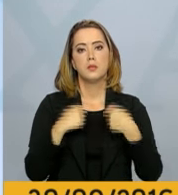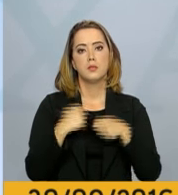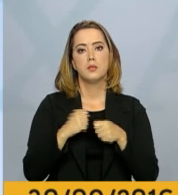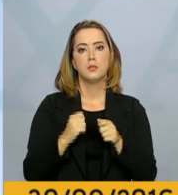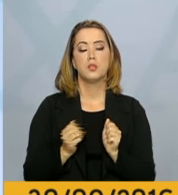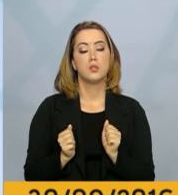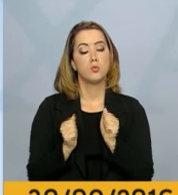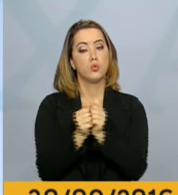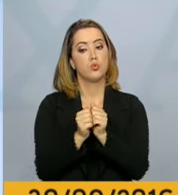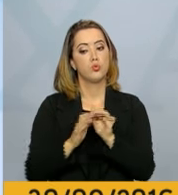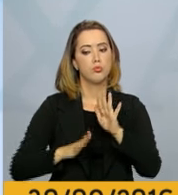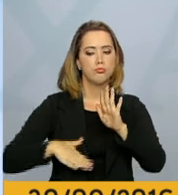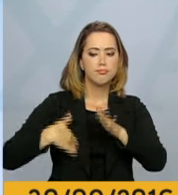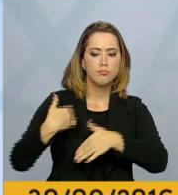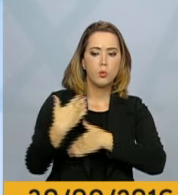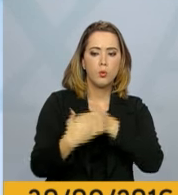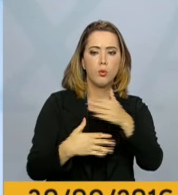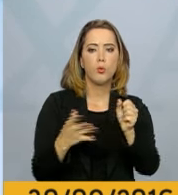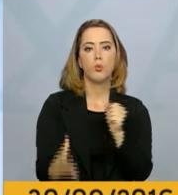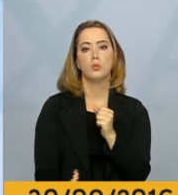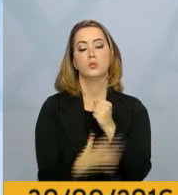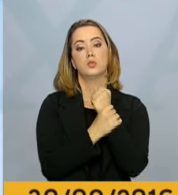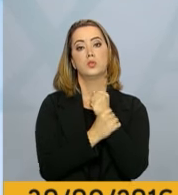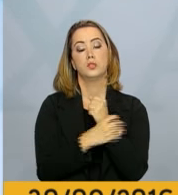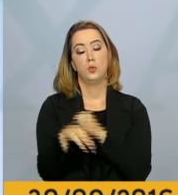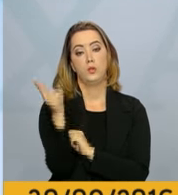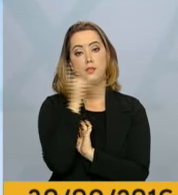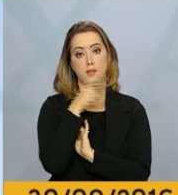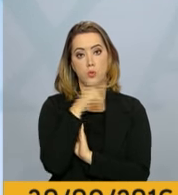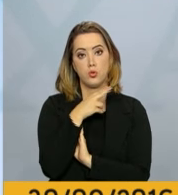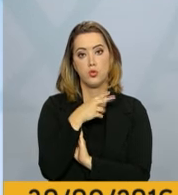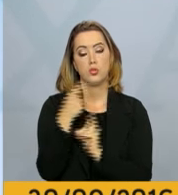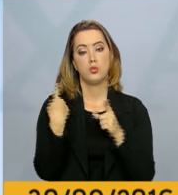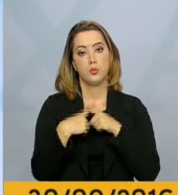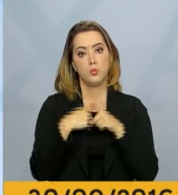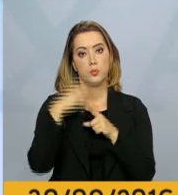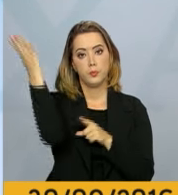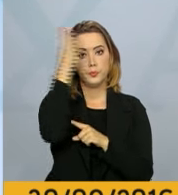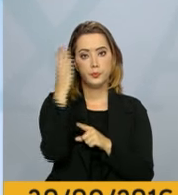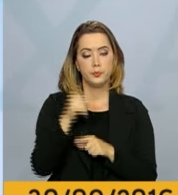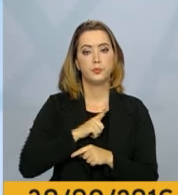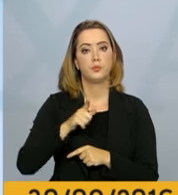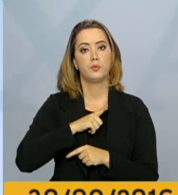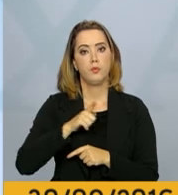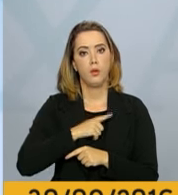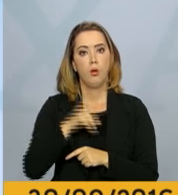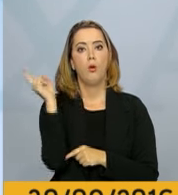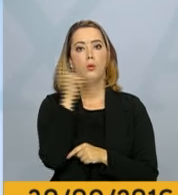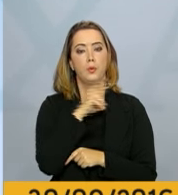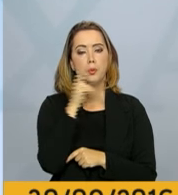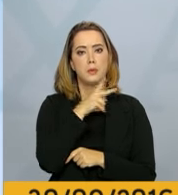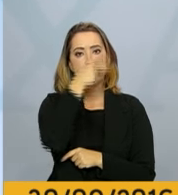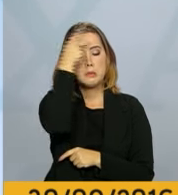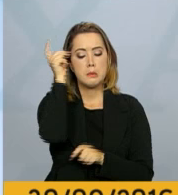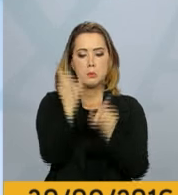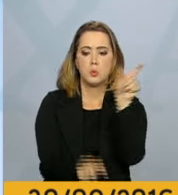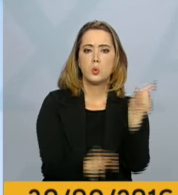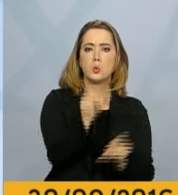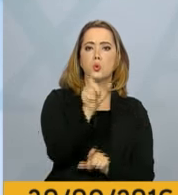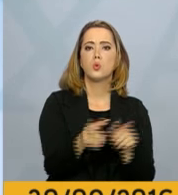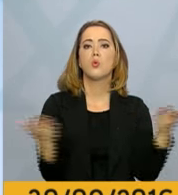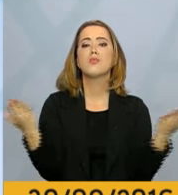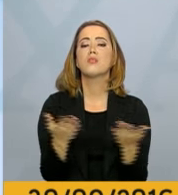com sentido de urgência, porque o Brasil tem pressa. Os que perderam seus empregos não